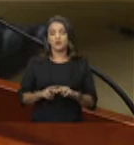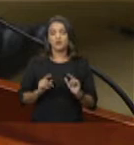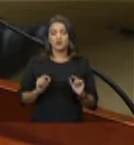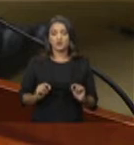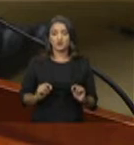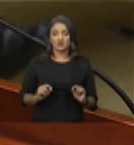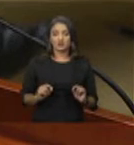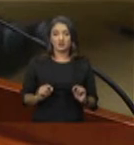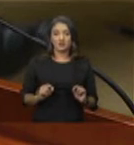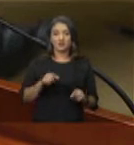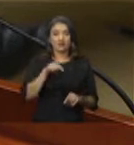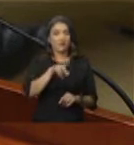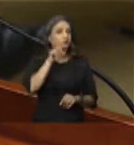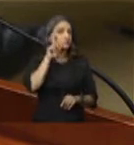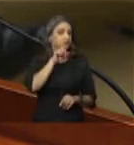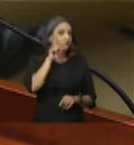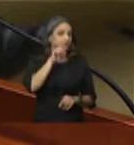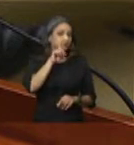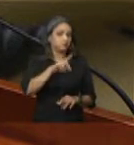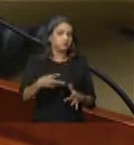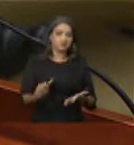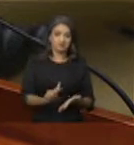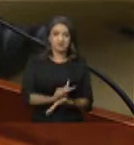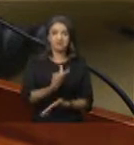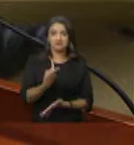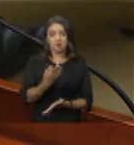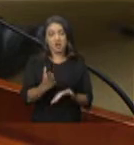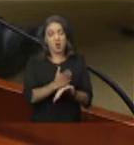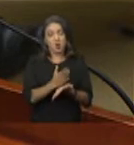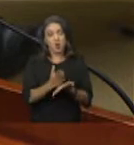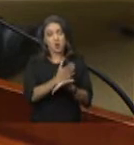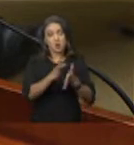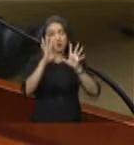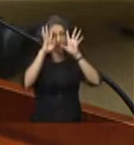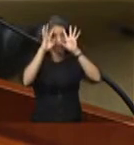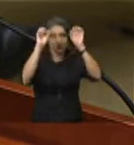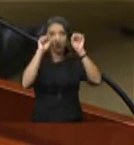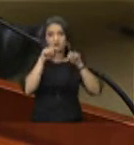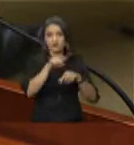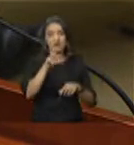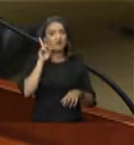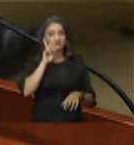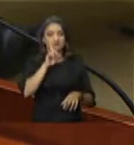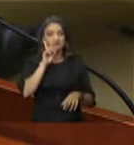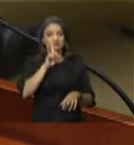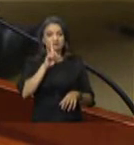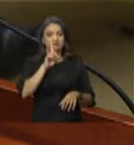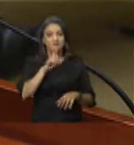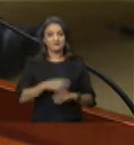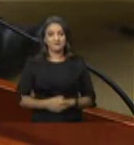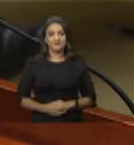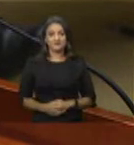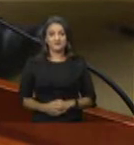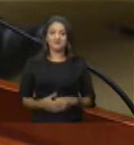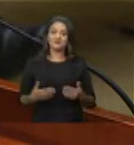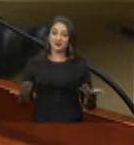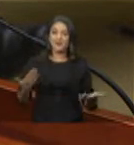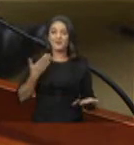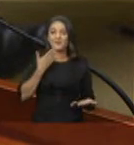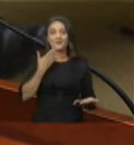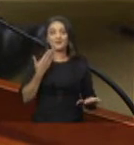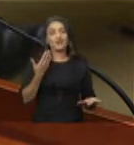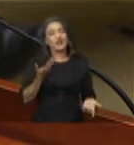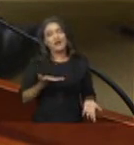em like que algumas cortes norte-americana até gostaria que o ministro